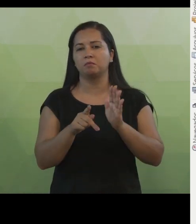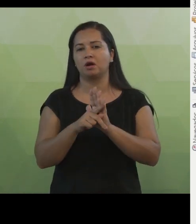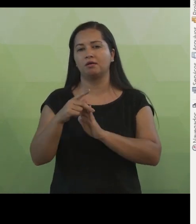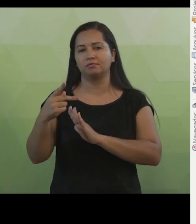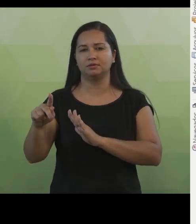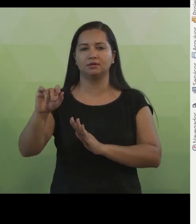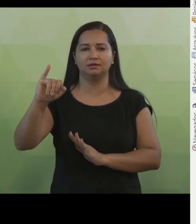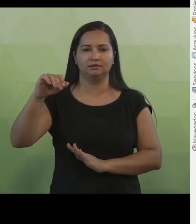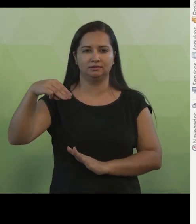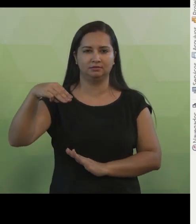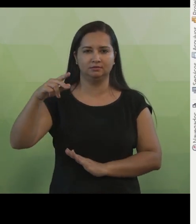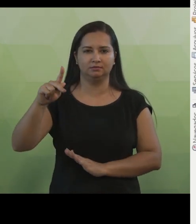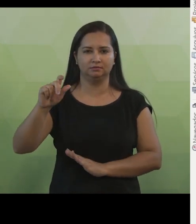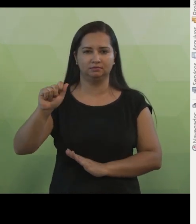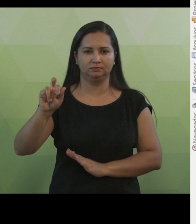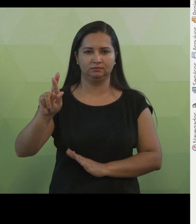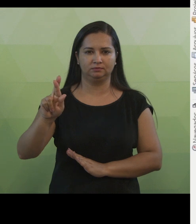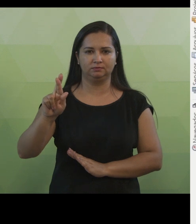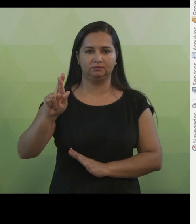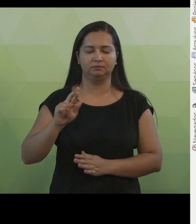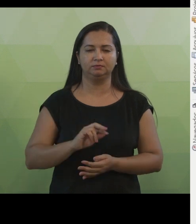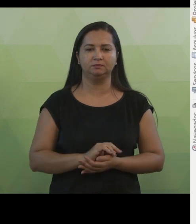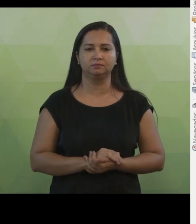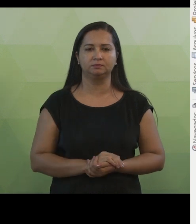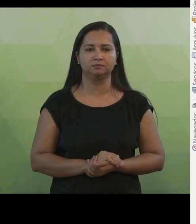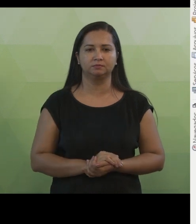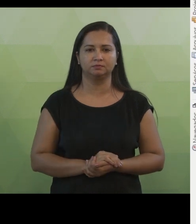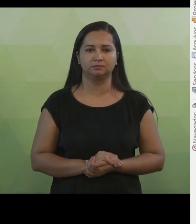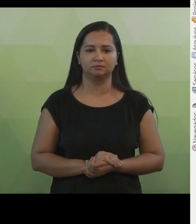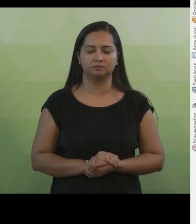número par.